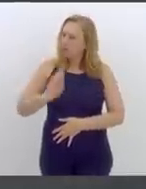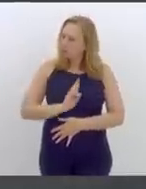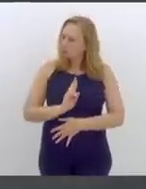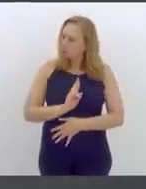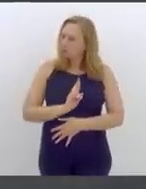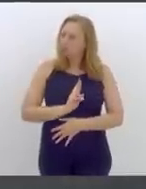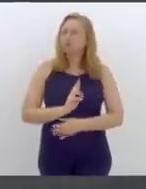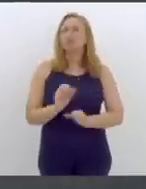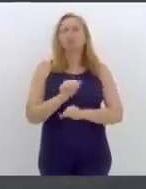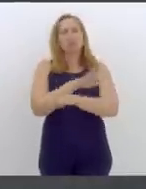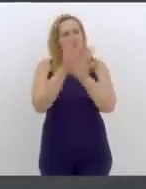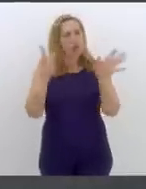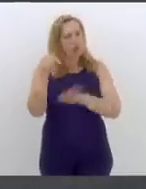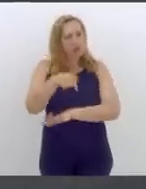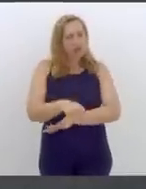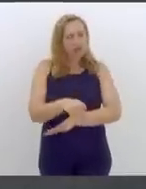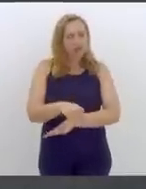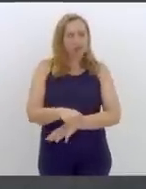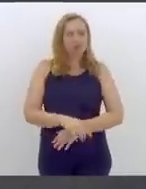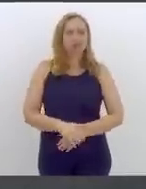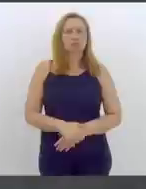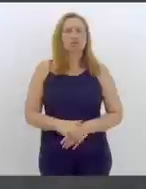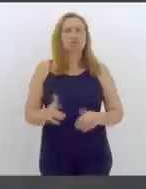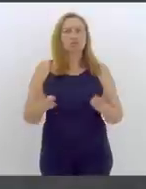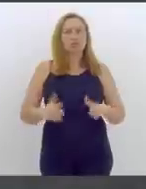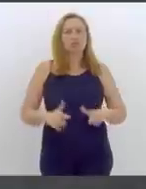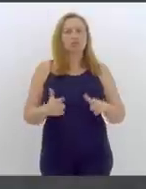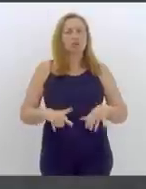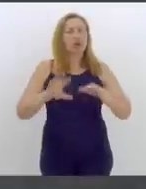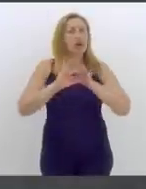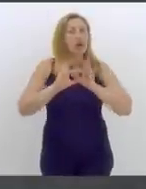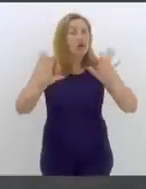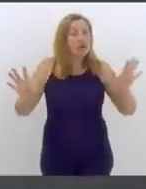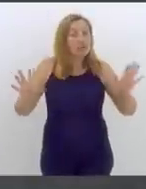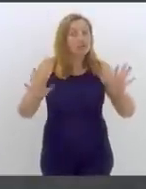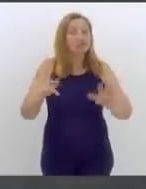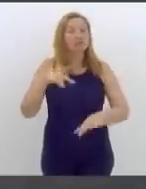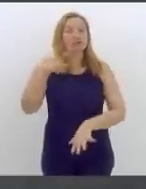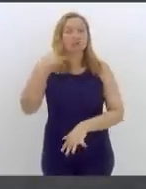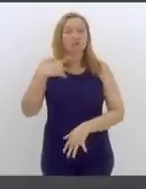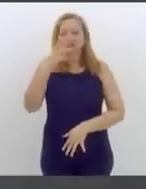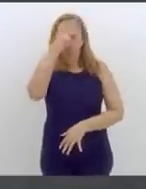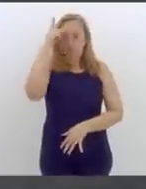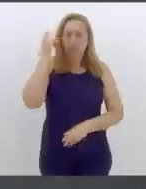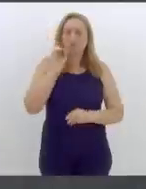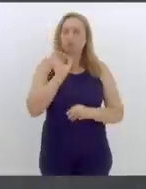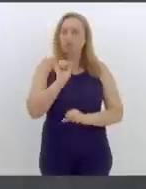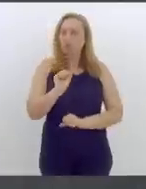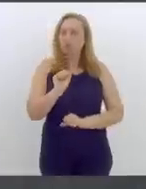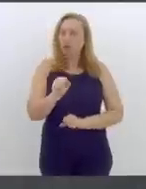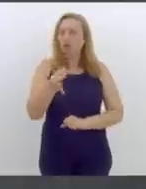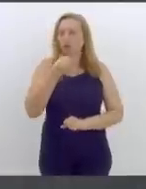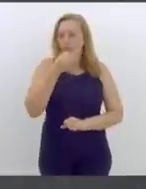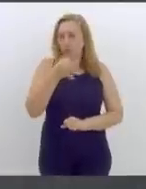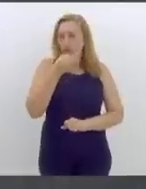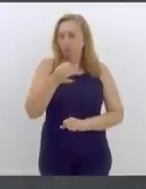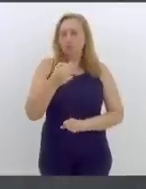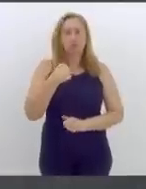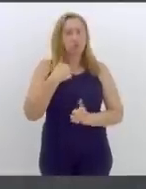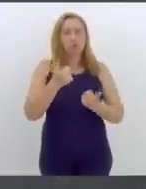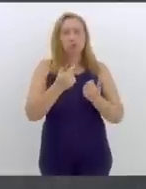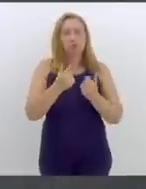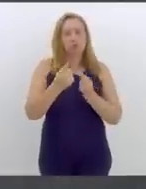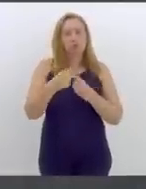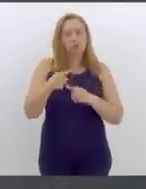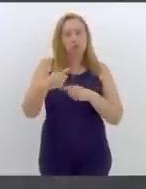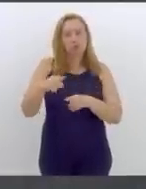deixando bem claro aqui tá que aqui é um ambiente livre é um Parlamento as pessoas podem dar opinião e não podem ser perseguida